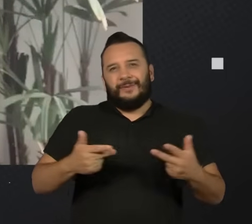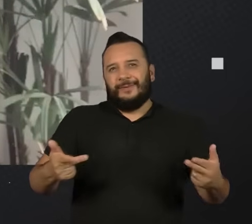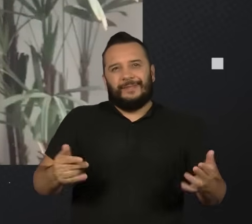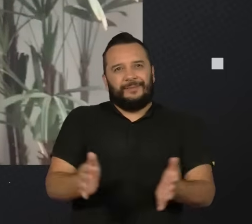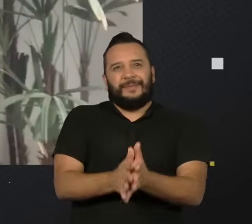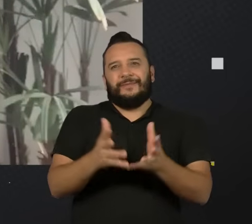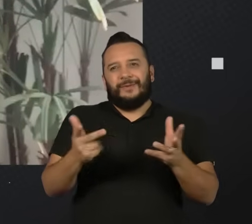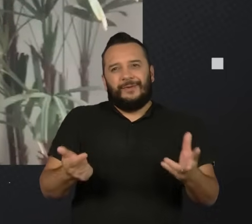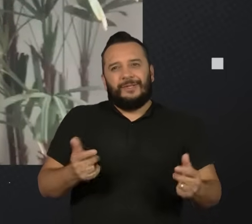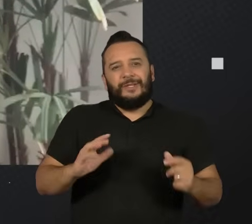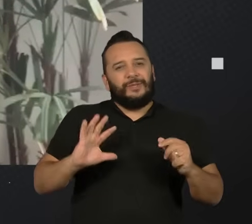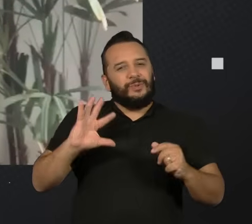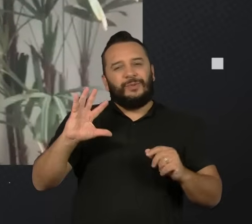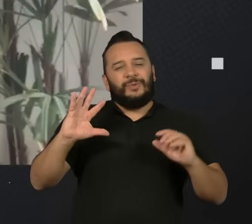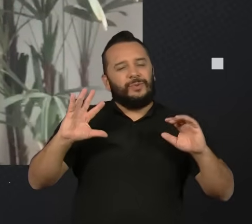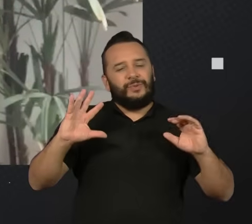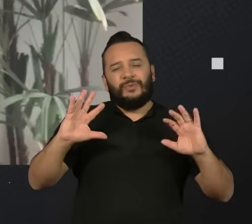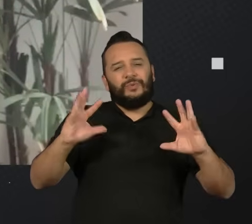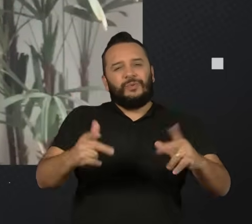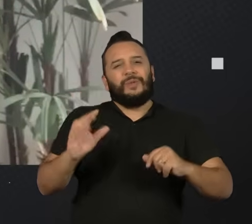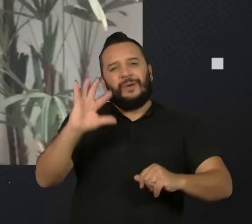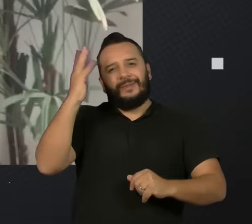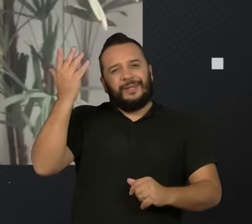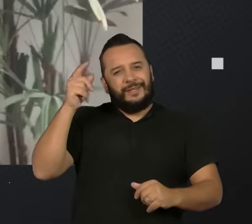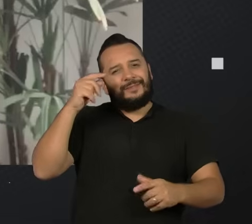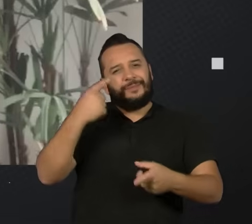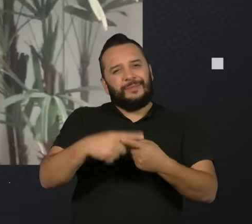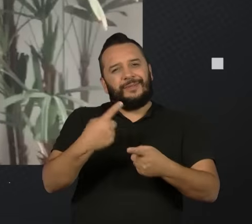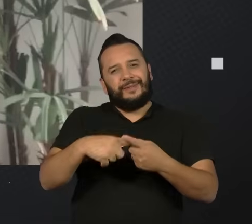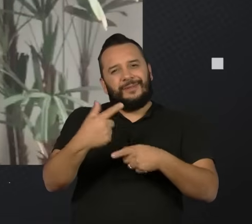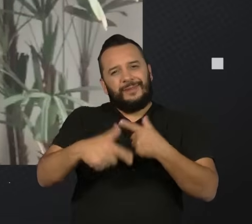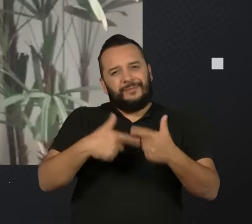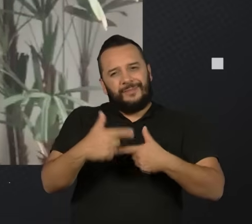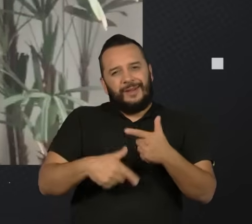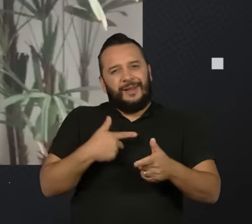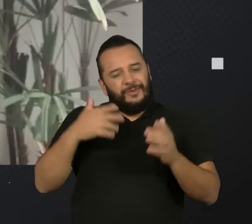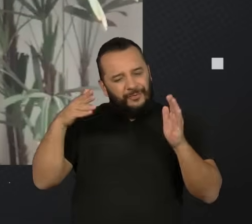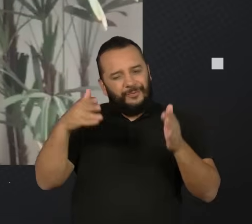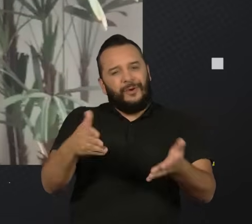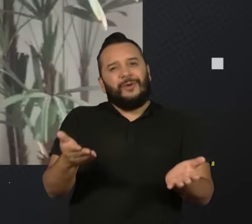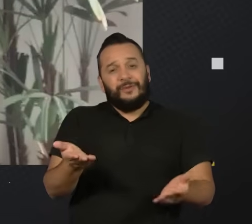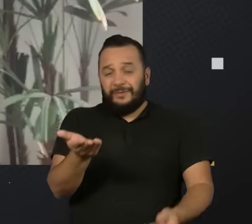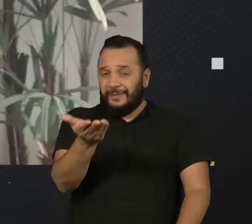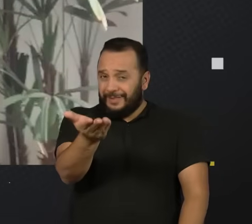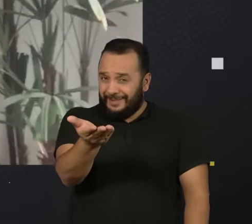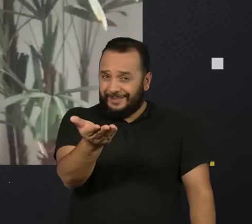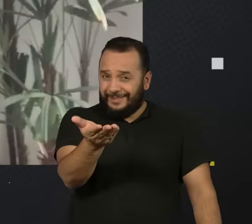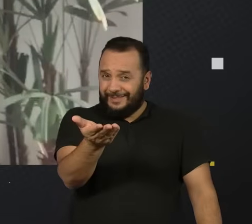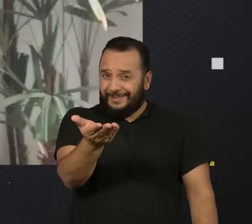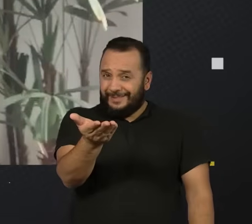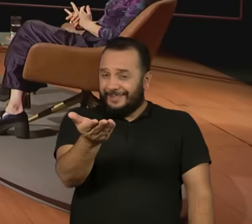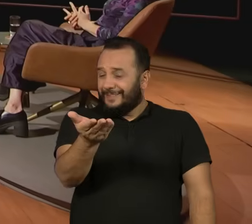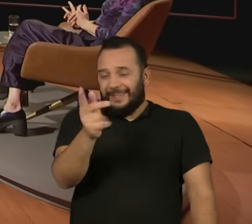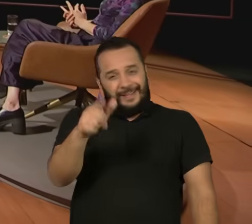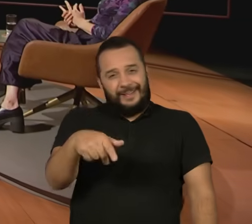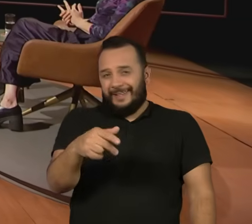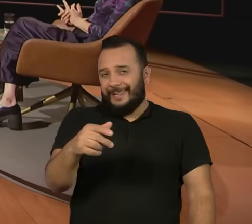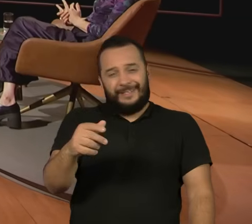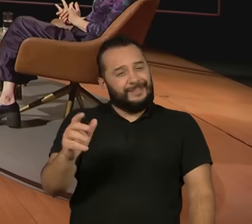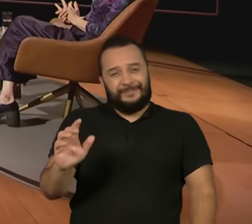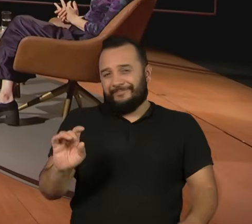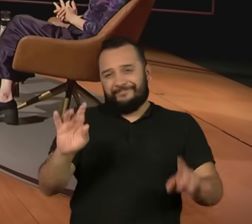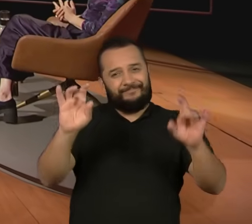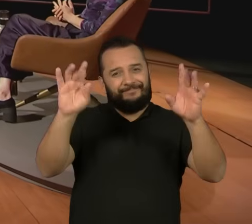que está acontecendo é fruto do seu trabalho, do seu talento, da sua dedicação. Você é um acontecimento. Um